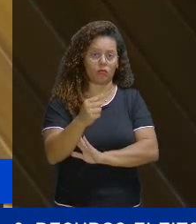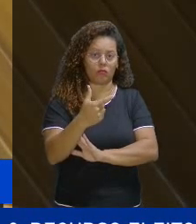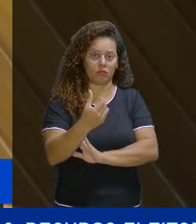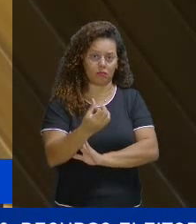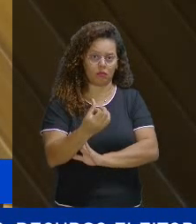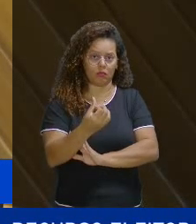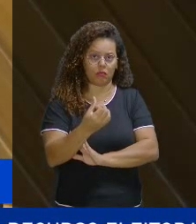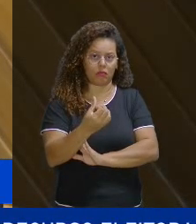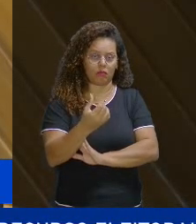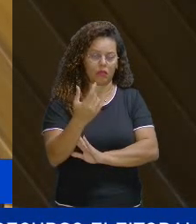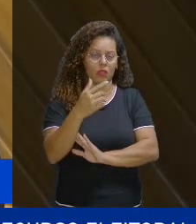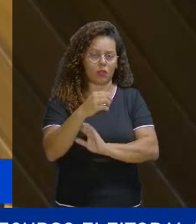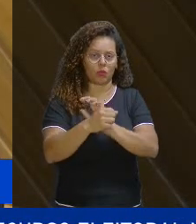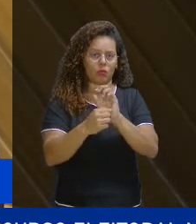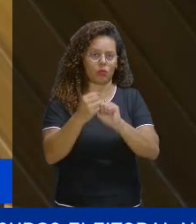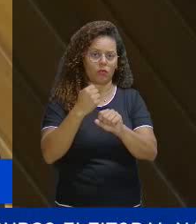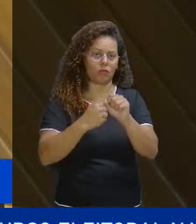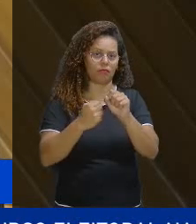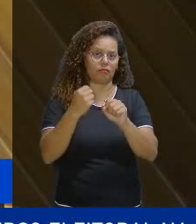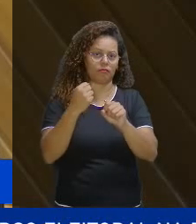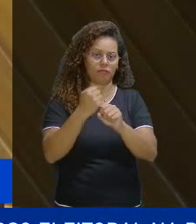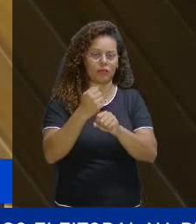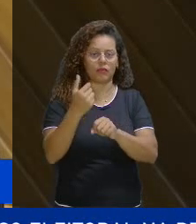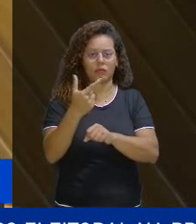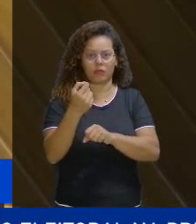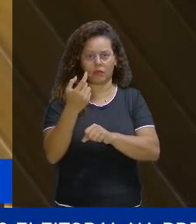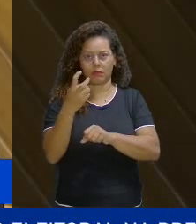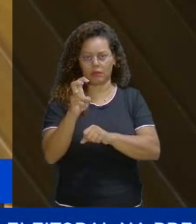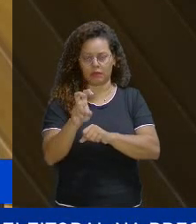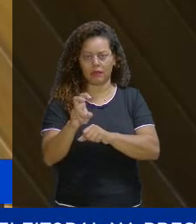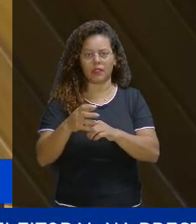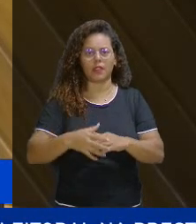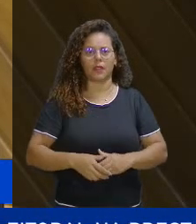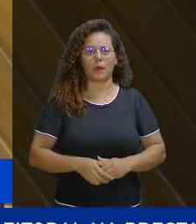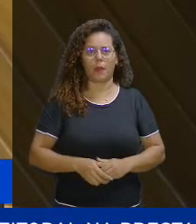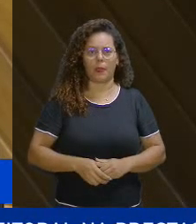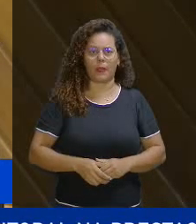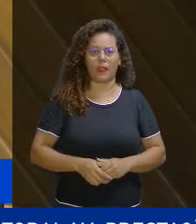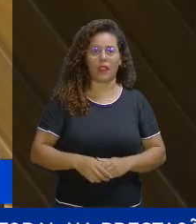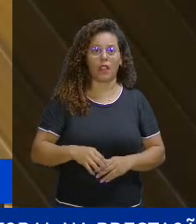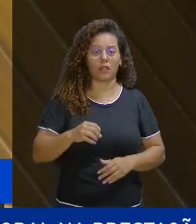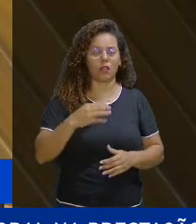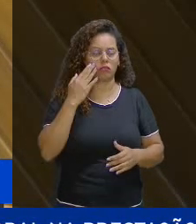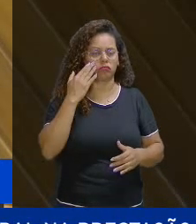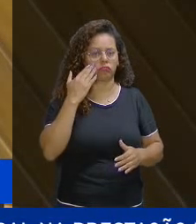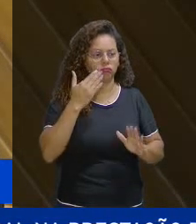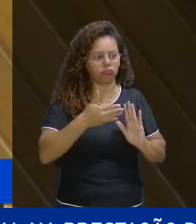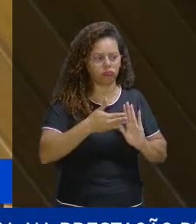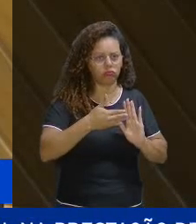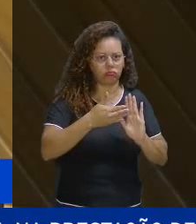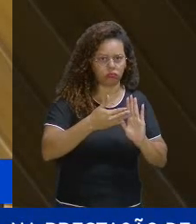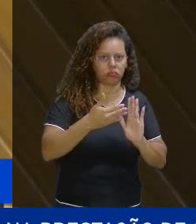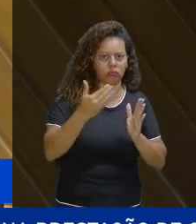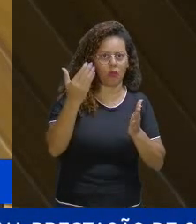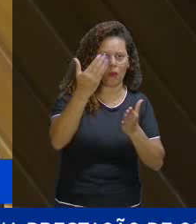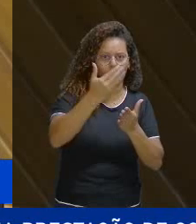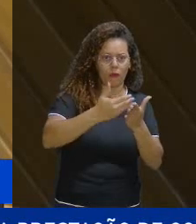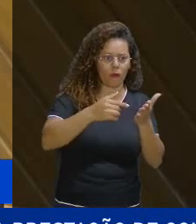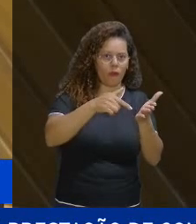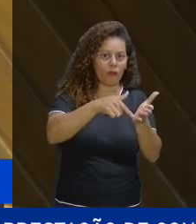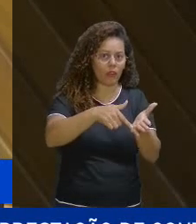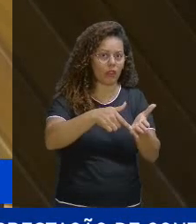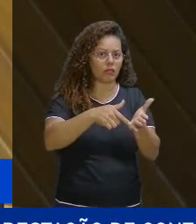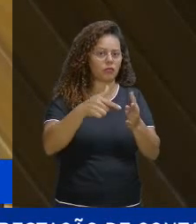26/2/2025. Por todo exposto, sobretudo por ter sido comprovada a despesa com